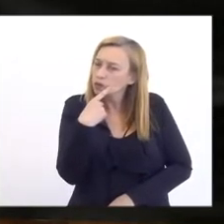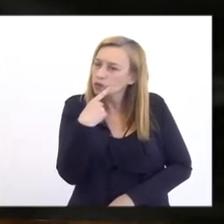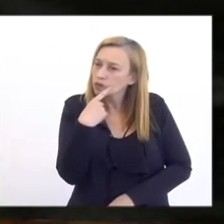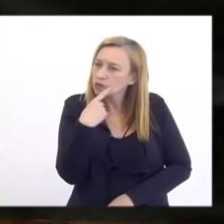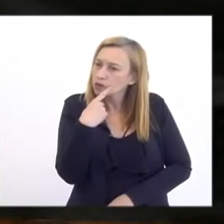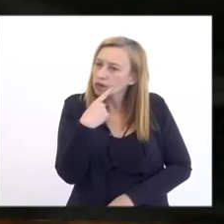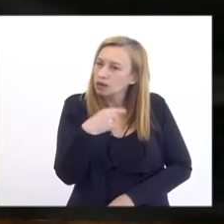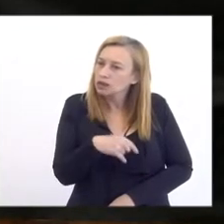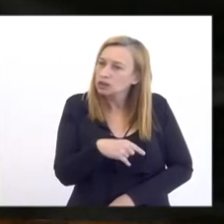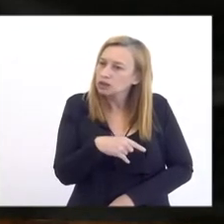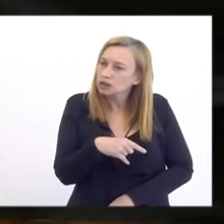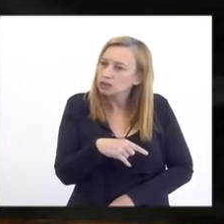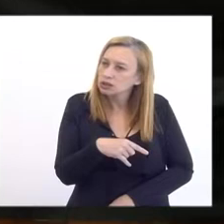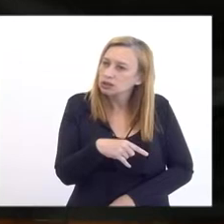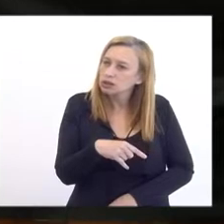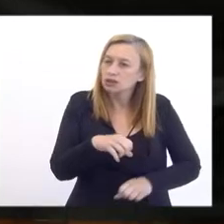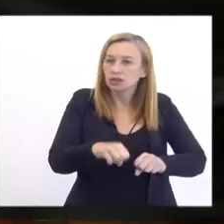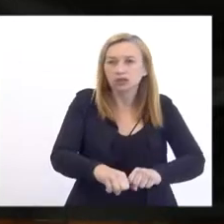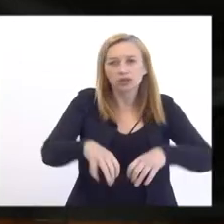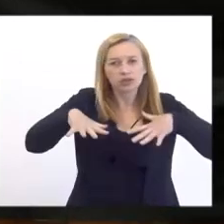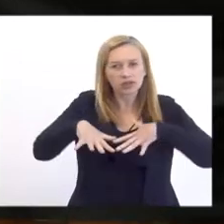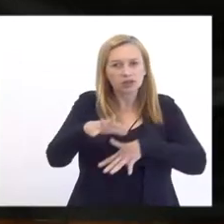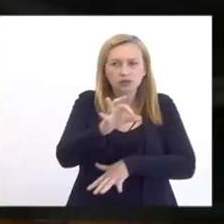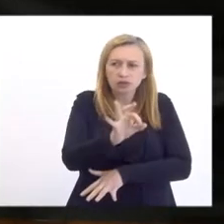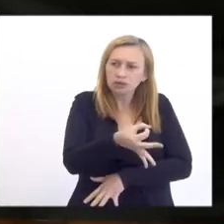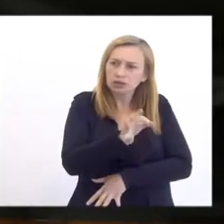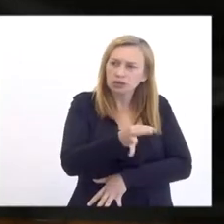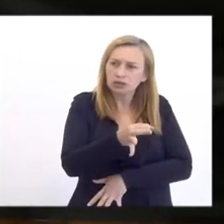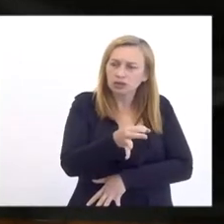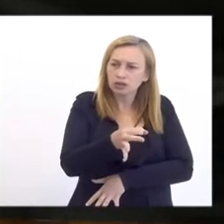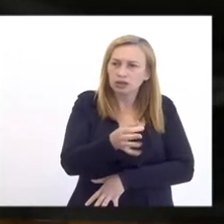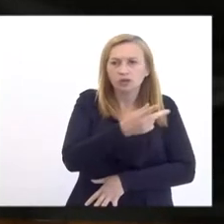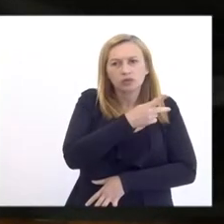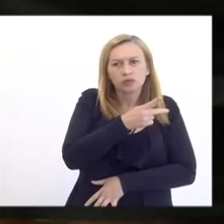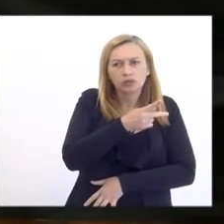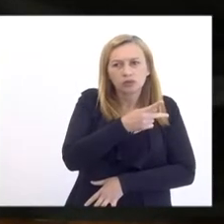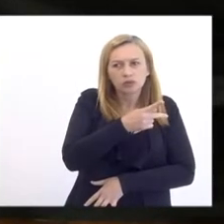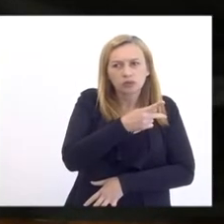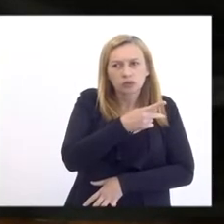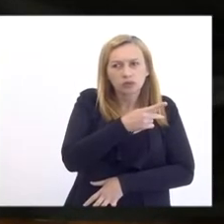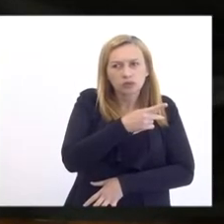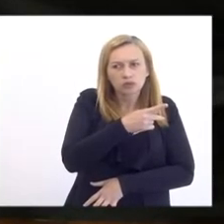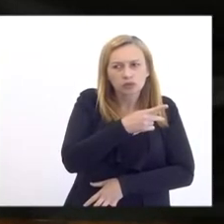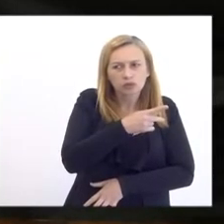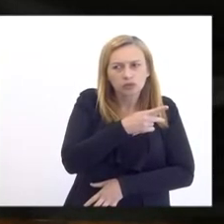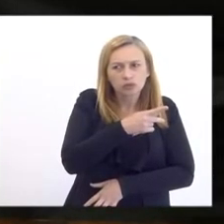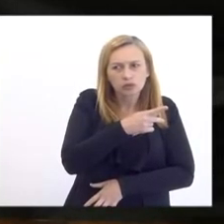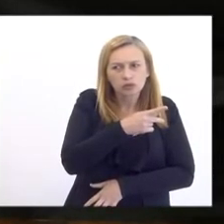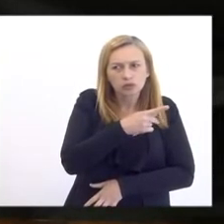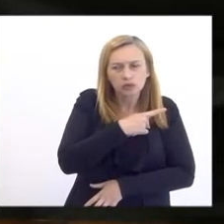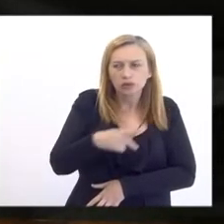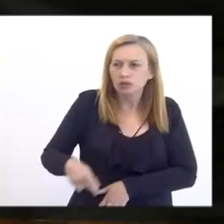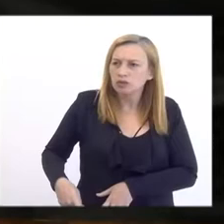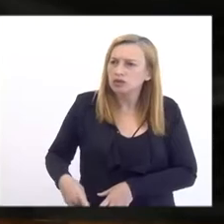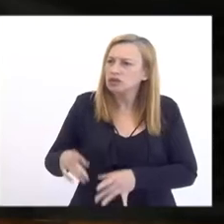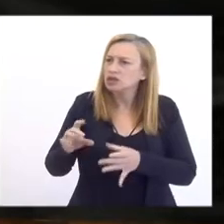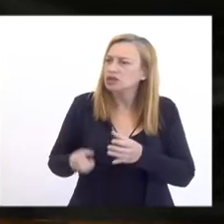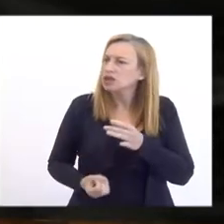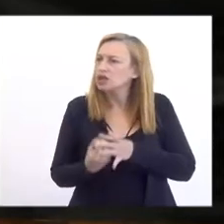atenção que em plenário especificamente o presidente eu teria feito uma